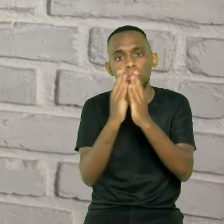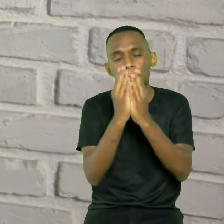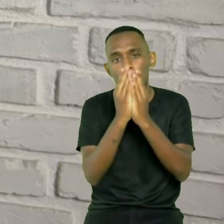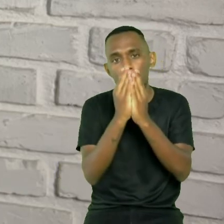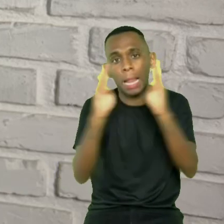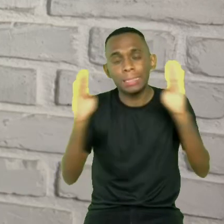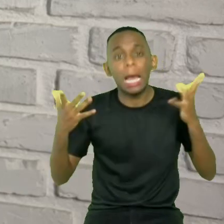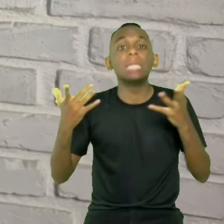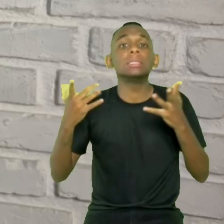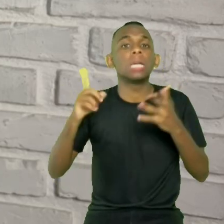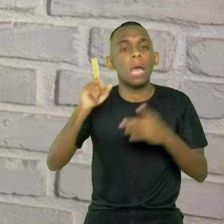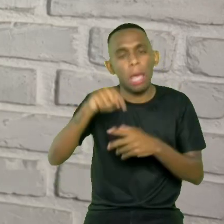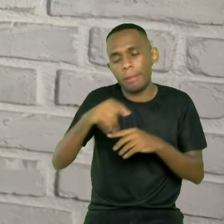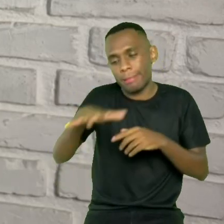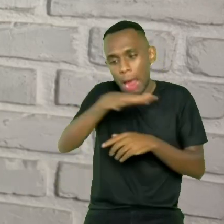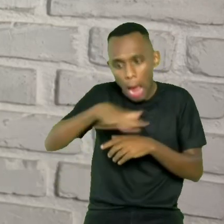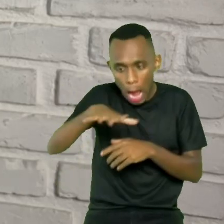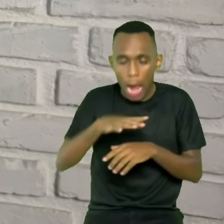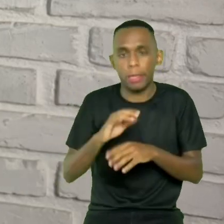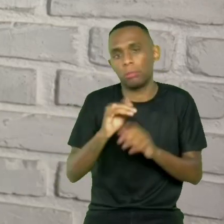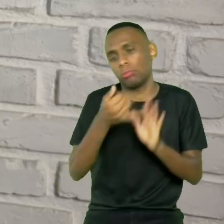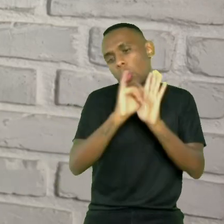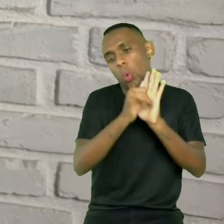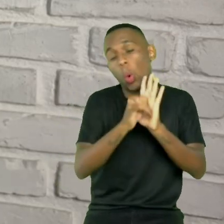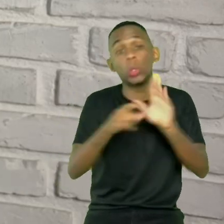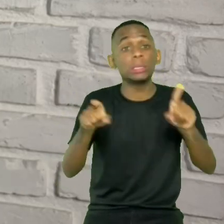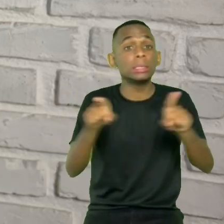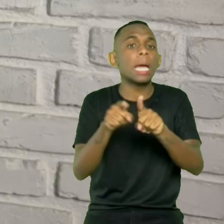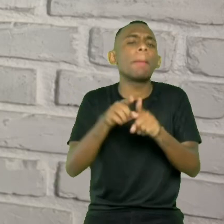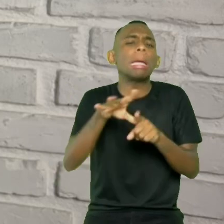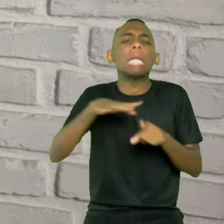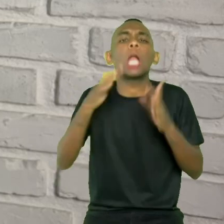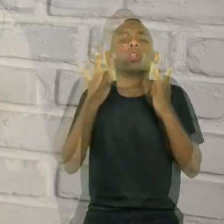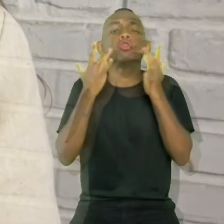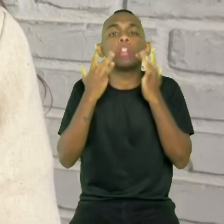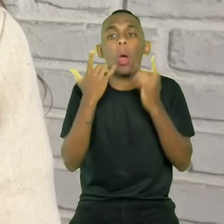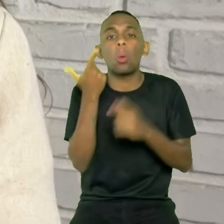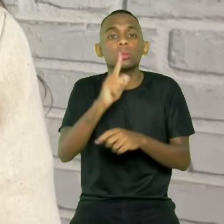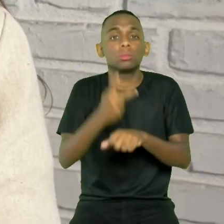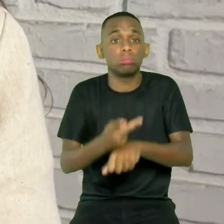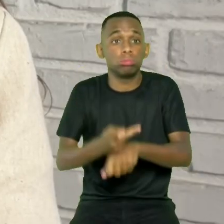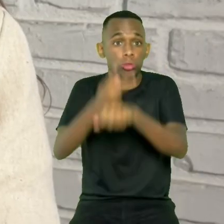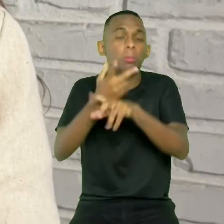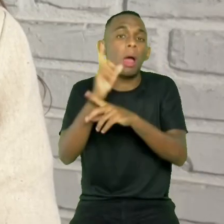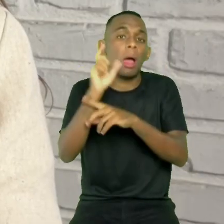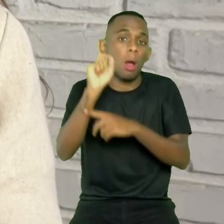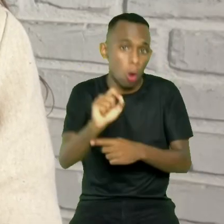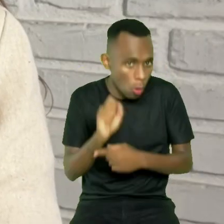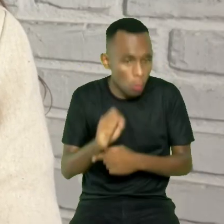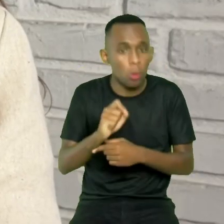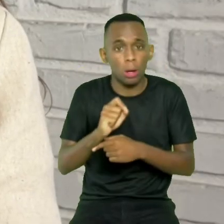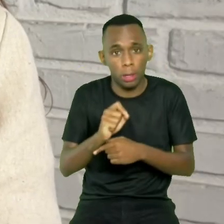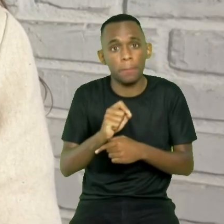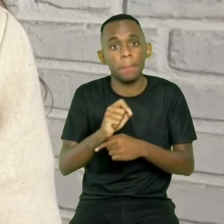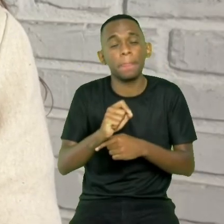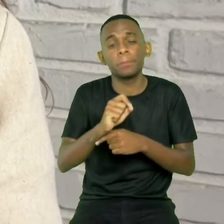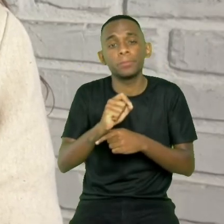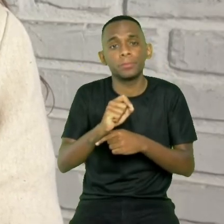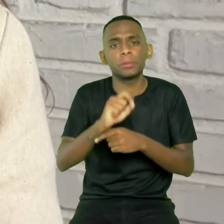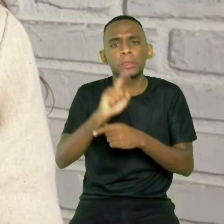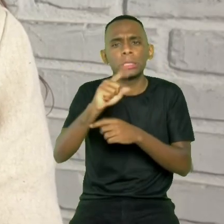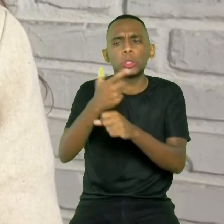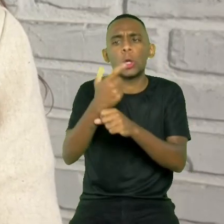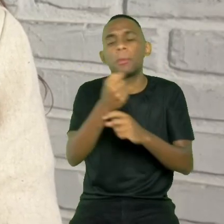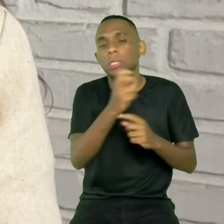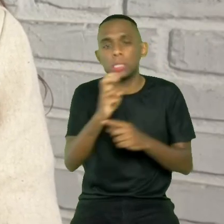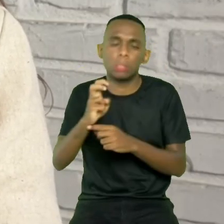categoria Contos. Já como dramaturgo, recebeu o prêmio da 4ª Bienal de Artes da UNE, em 2005,